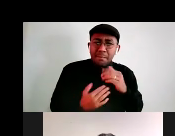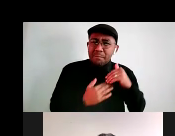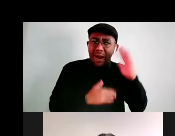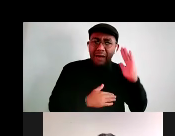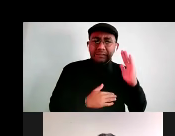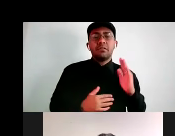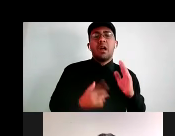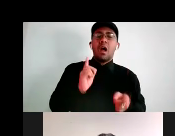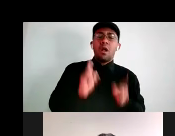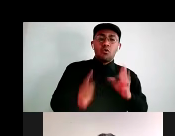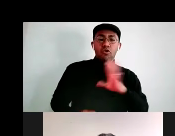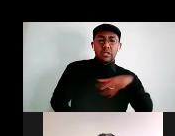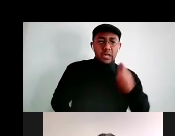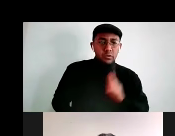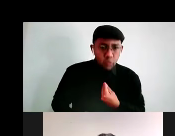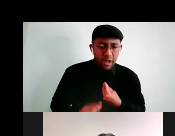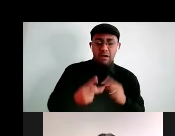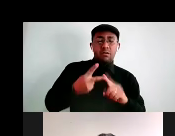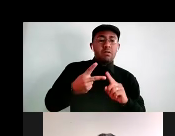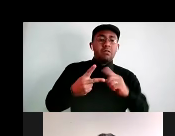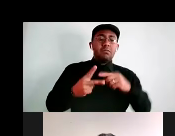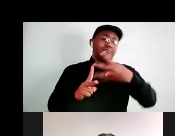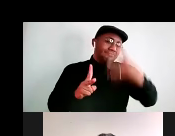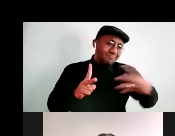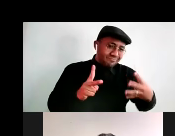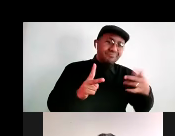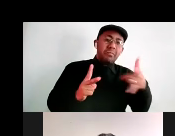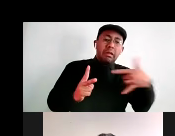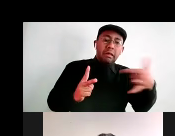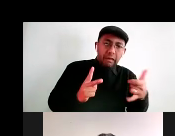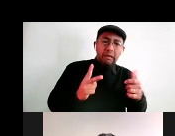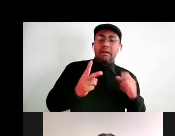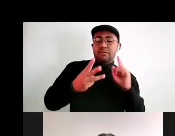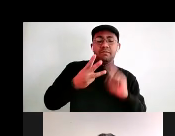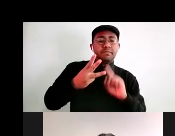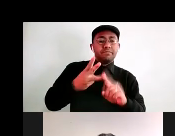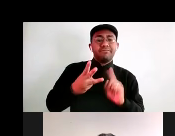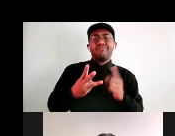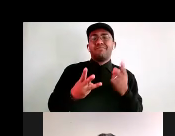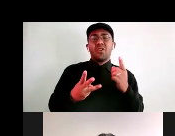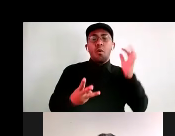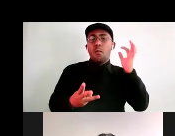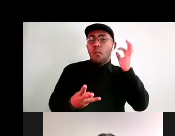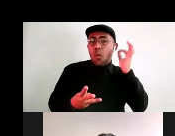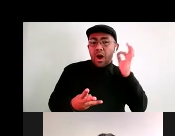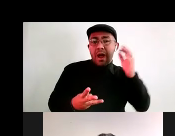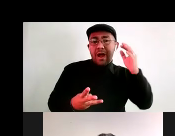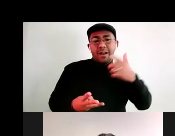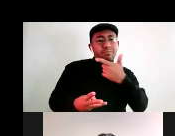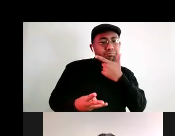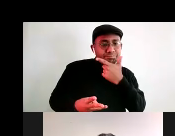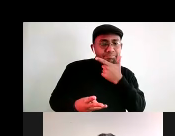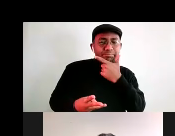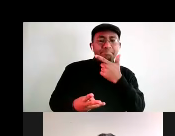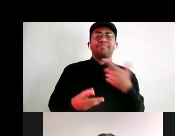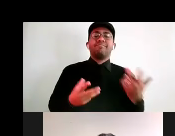mulheres trans e outras populações de homens que têm sexos com homem, e envolvê-los nas medidas de